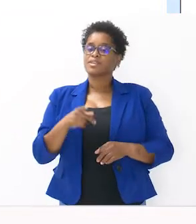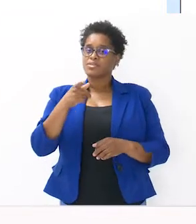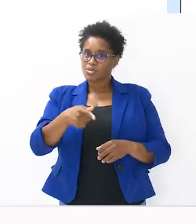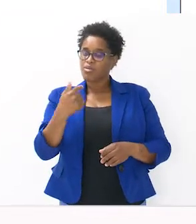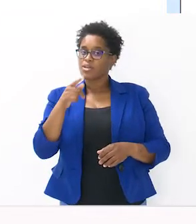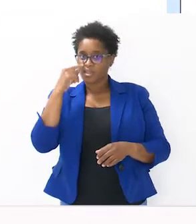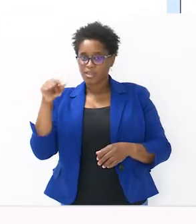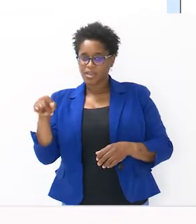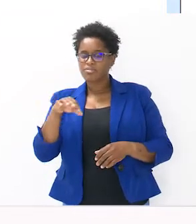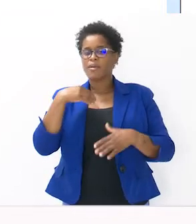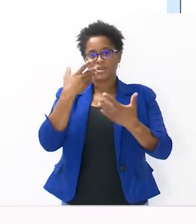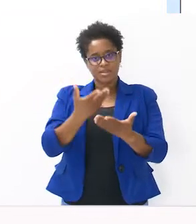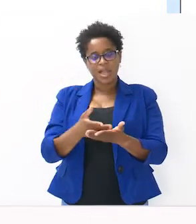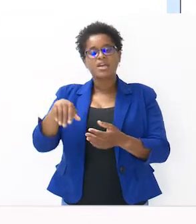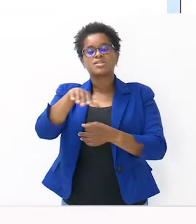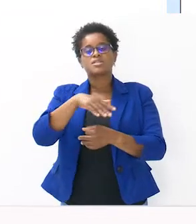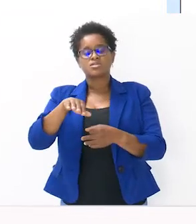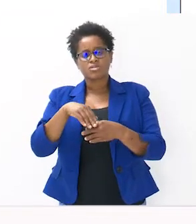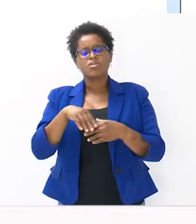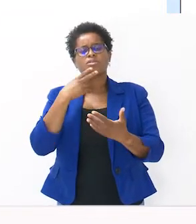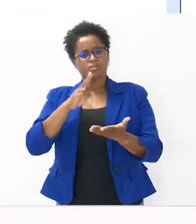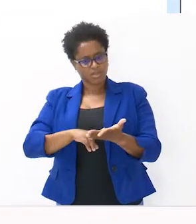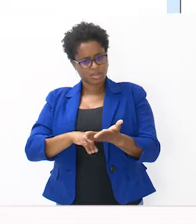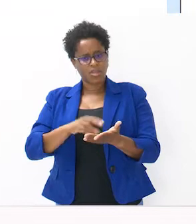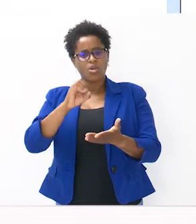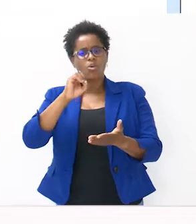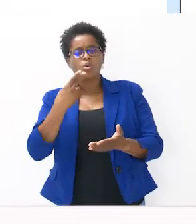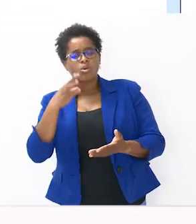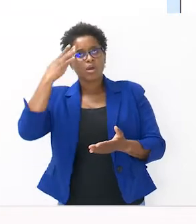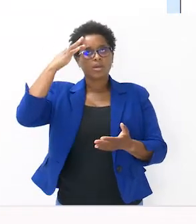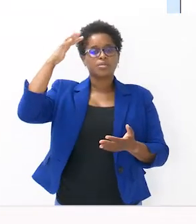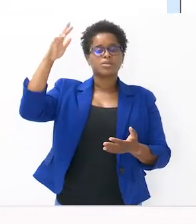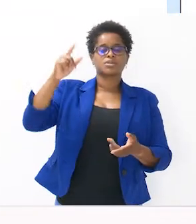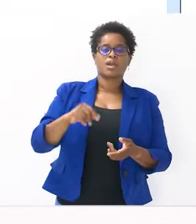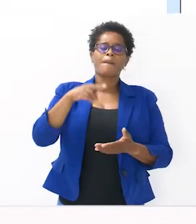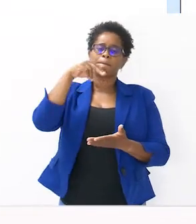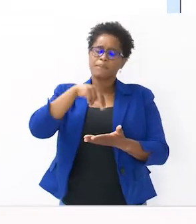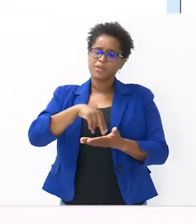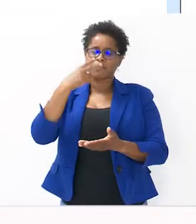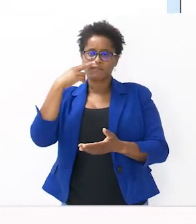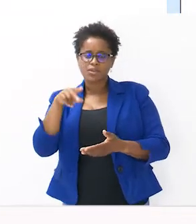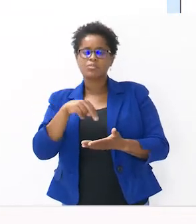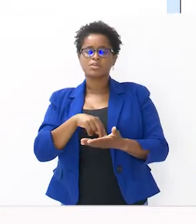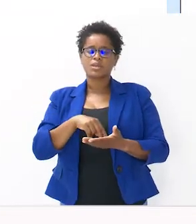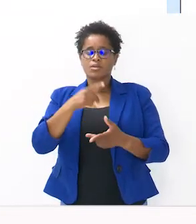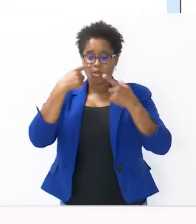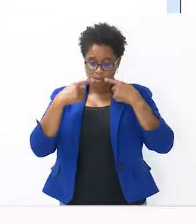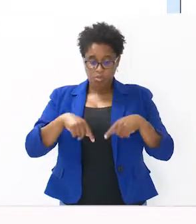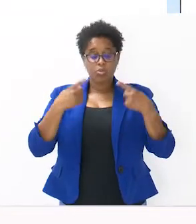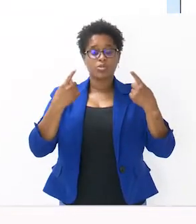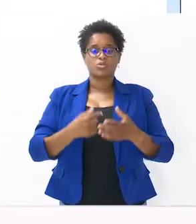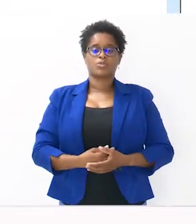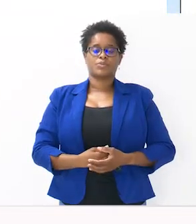são apresentadas situações reais ou imaginários presenciados pelo público.